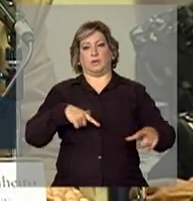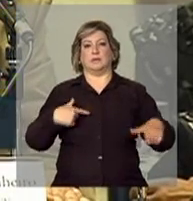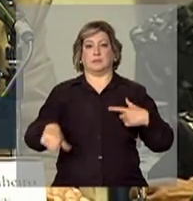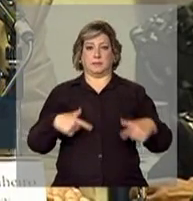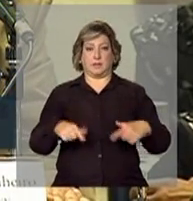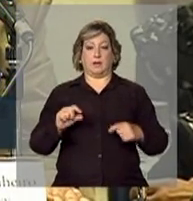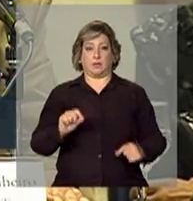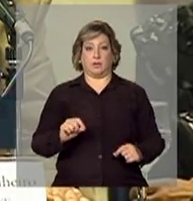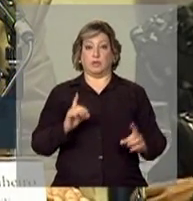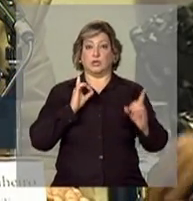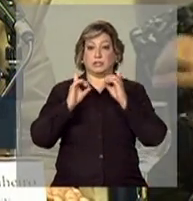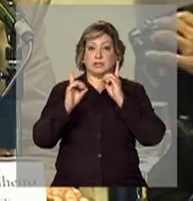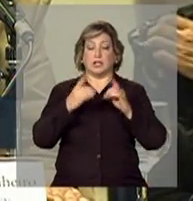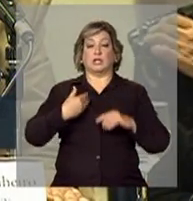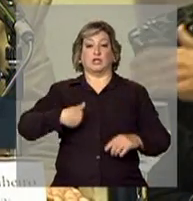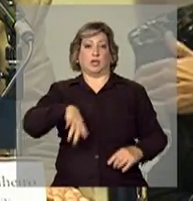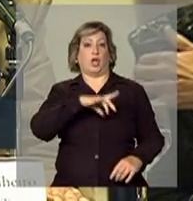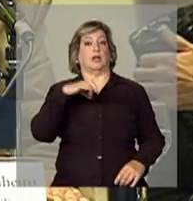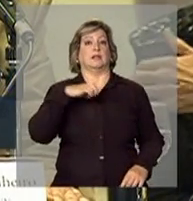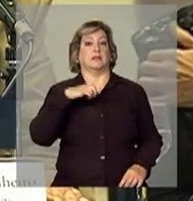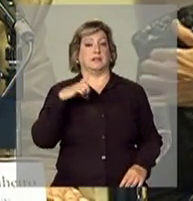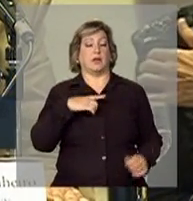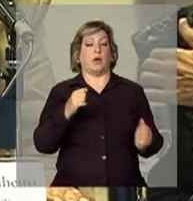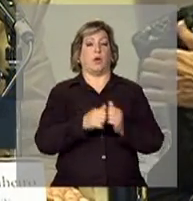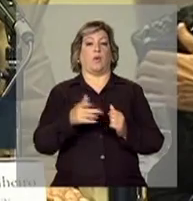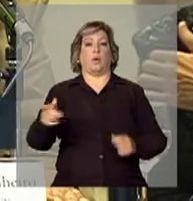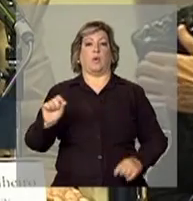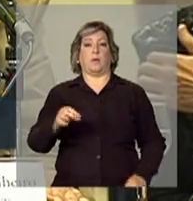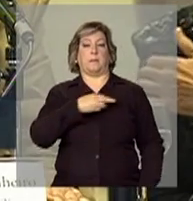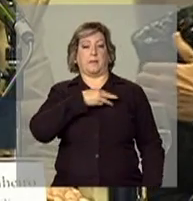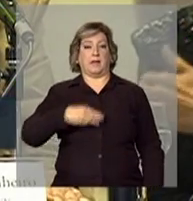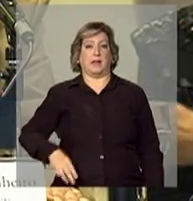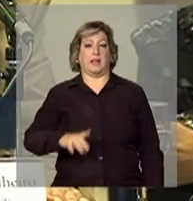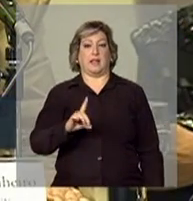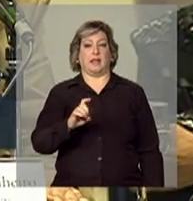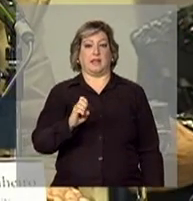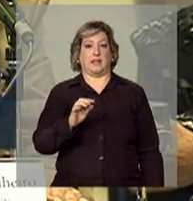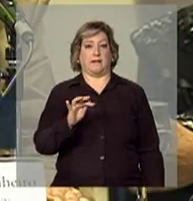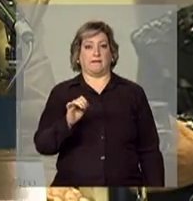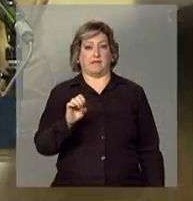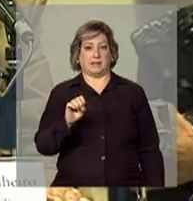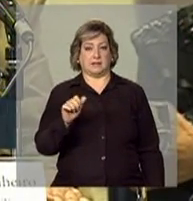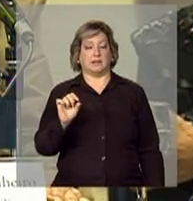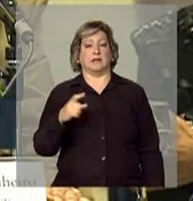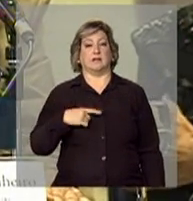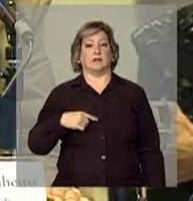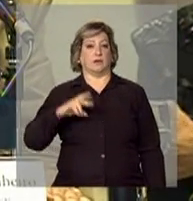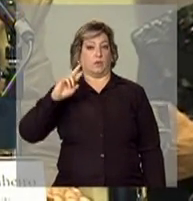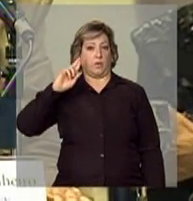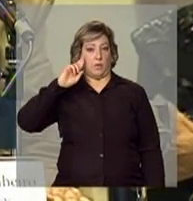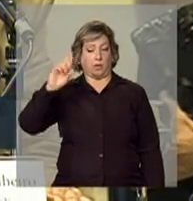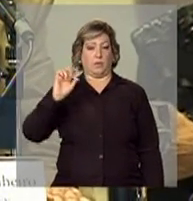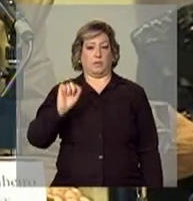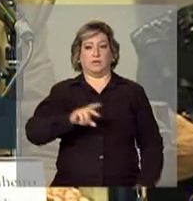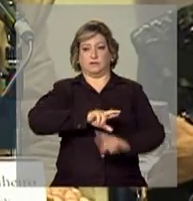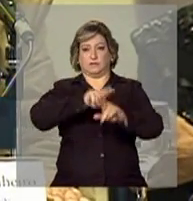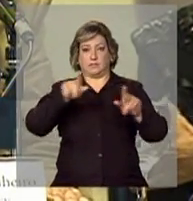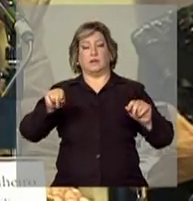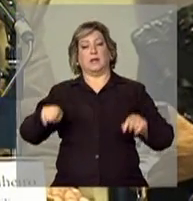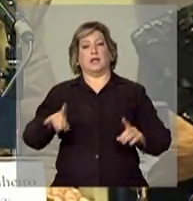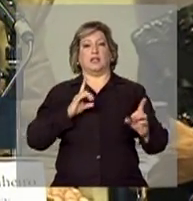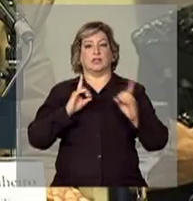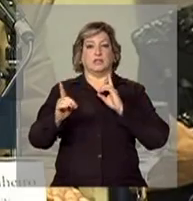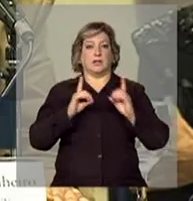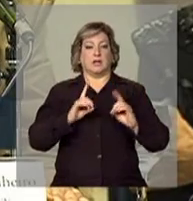O diálogo que nós temos, evidentemente, com o ministro da Defesa e com os representantes dos diferentes comandos, evidentemente que é um diálogo